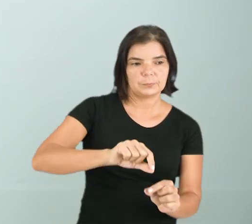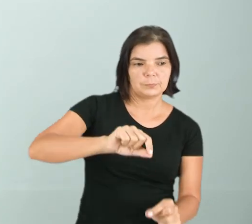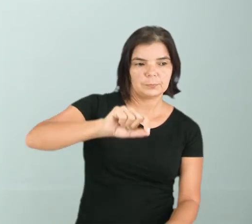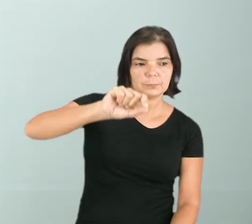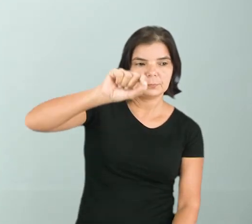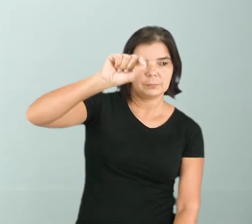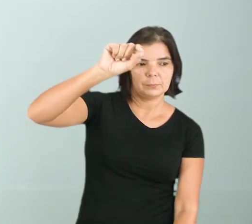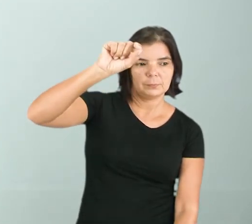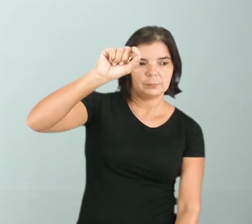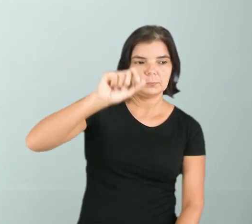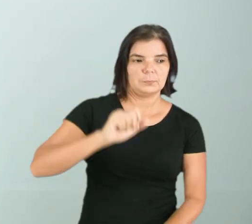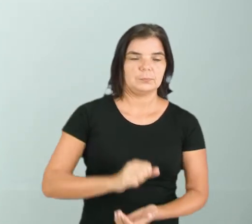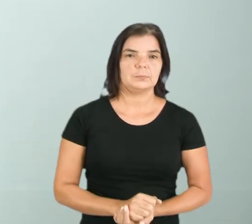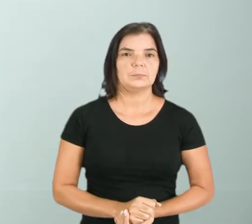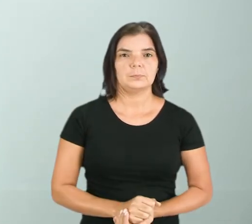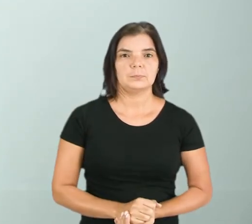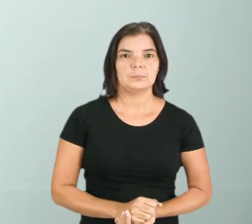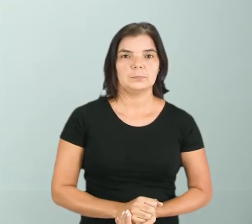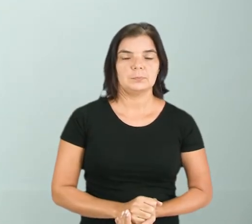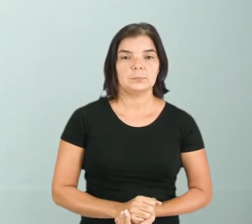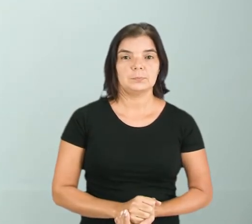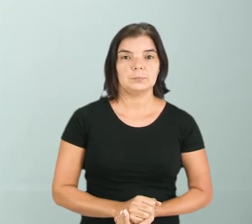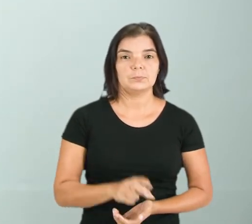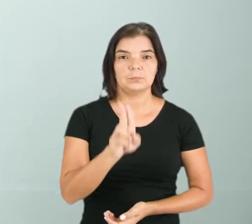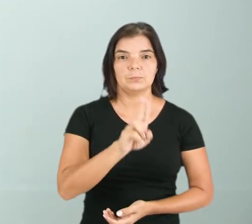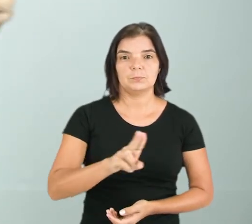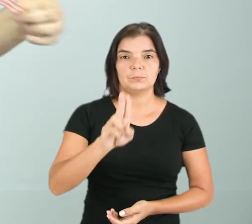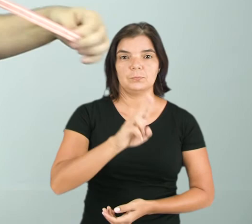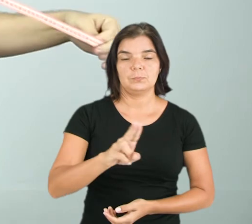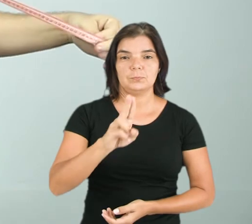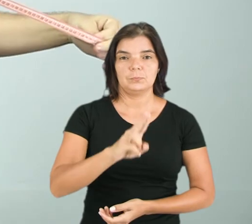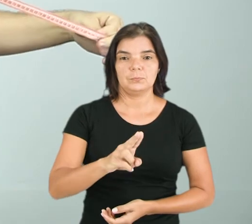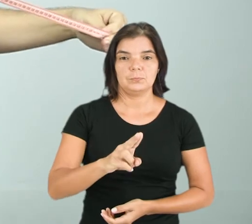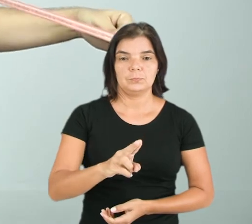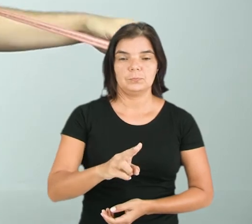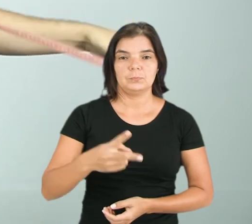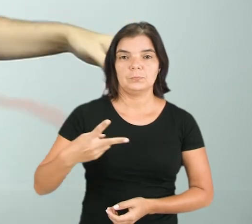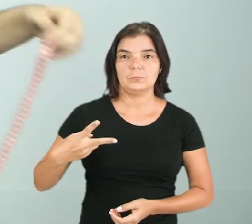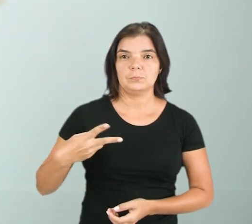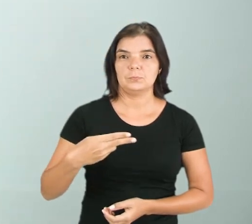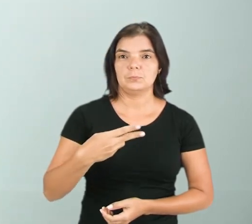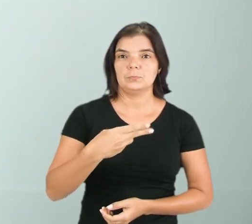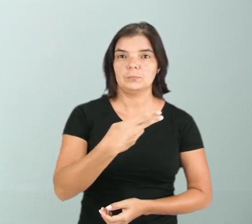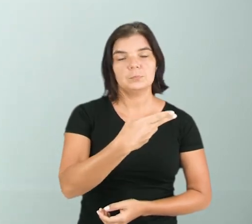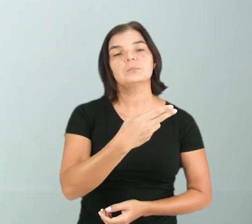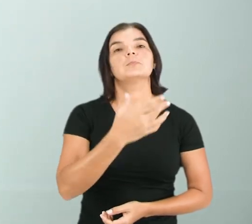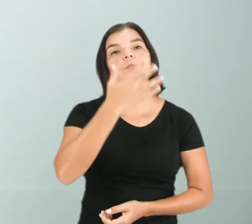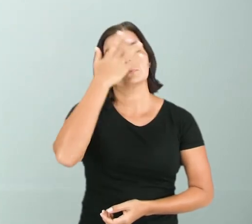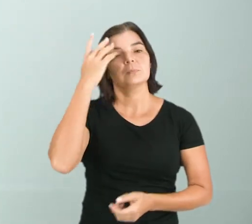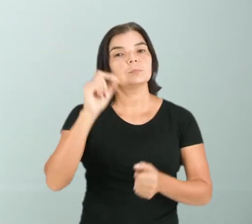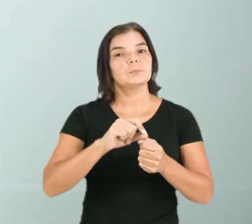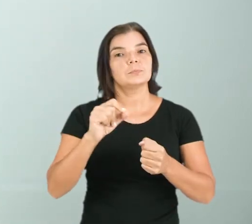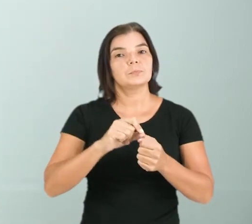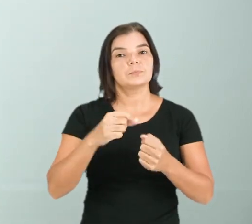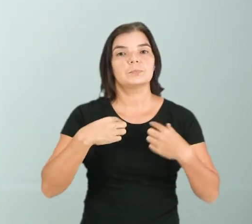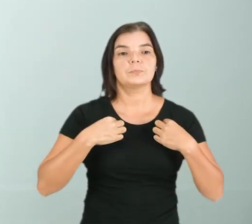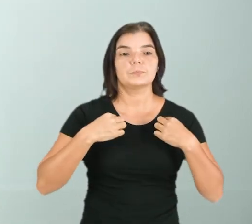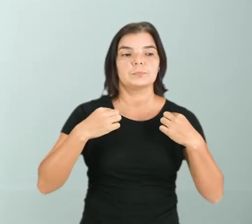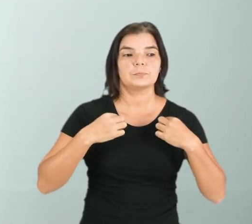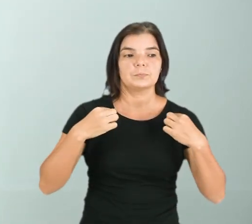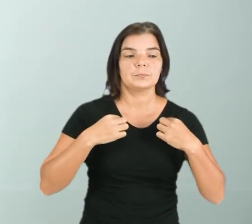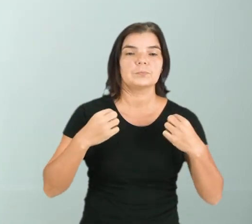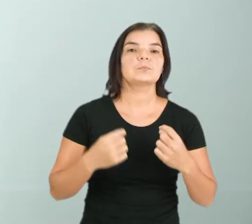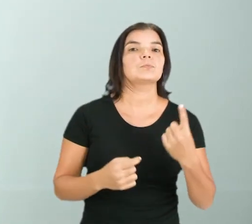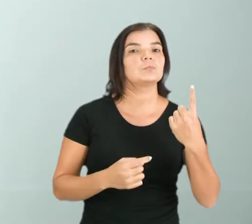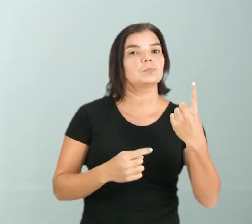né, pelas costureiras, né? Olha aqui, ó. Ela vem aqui do 1, ó, do 1